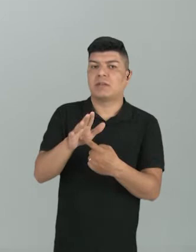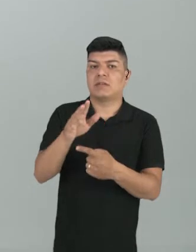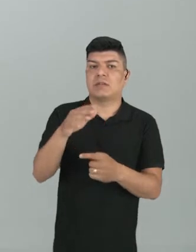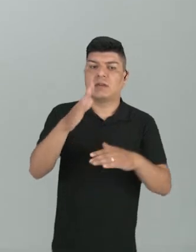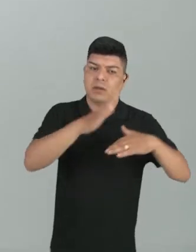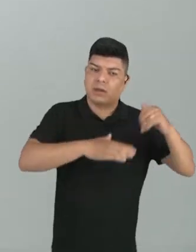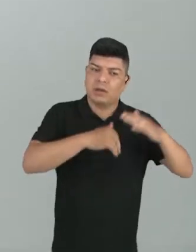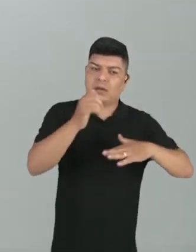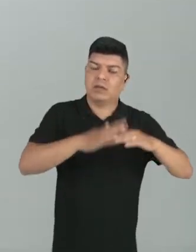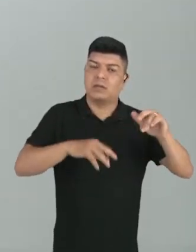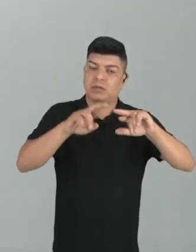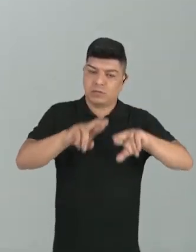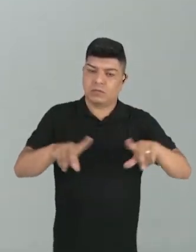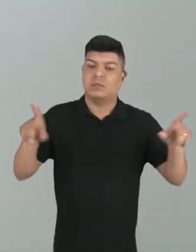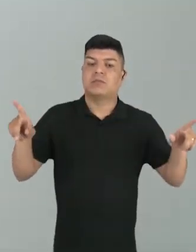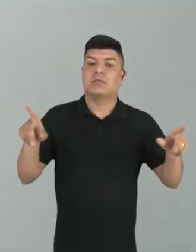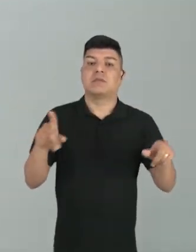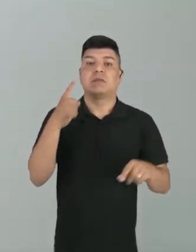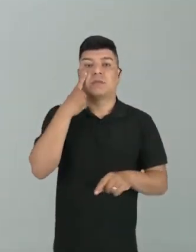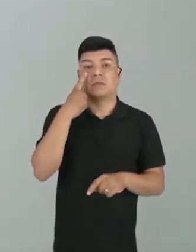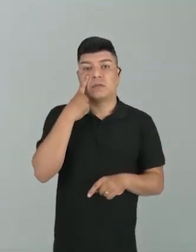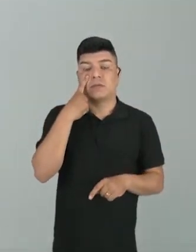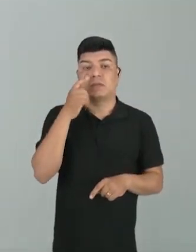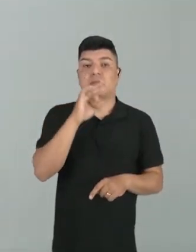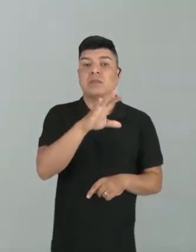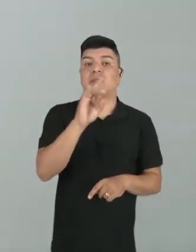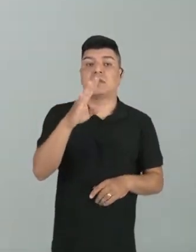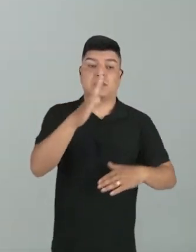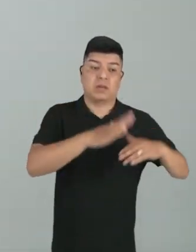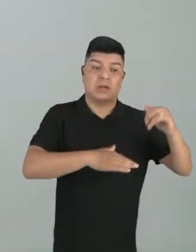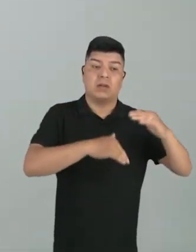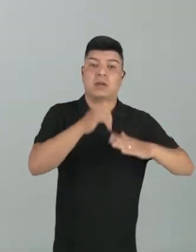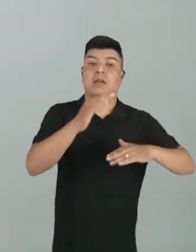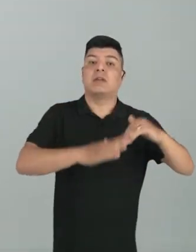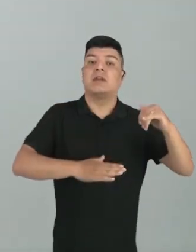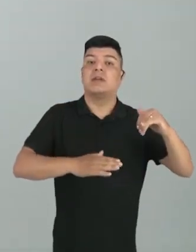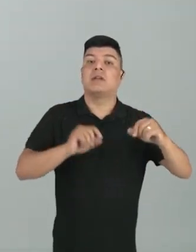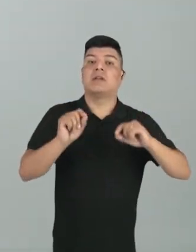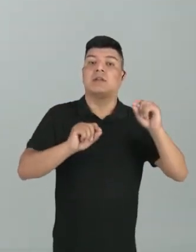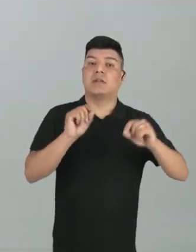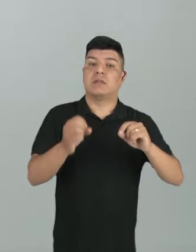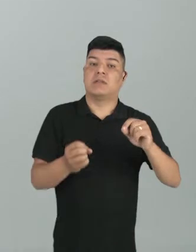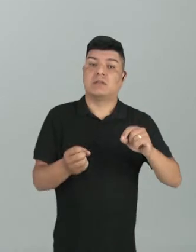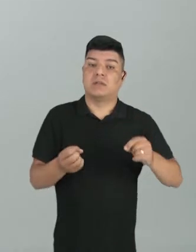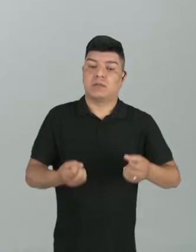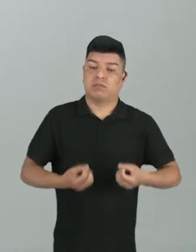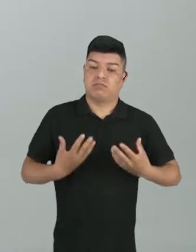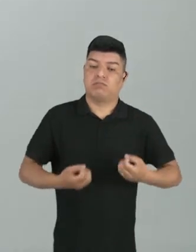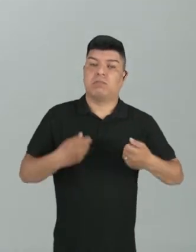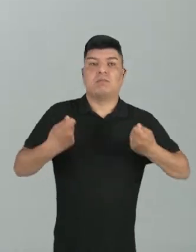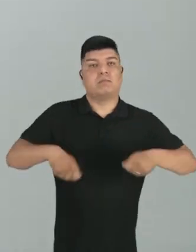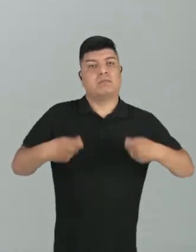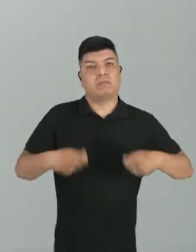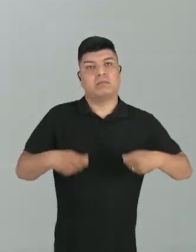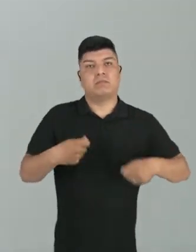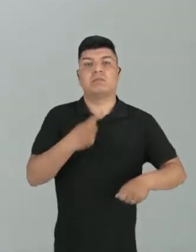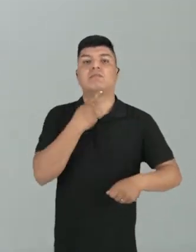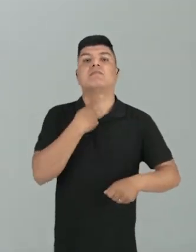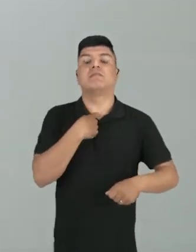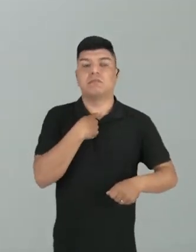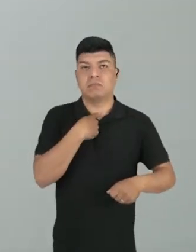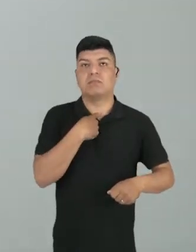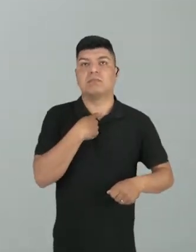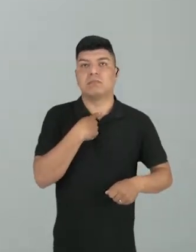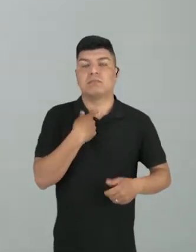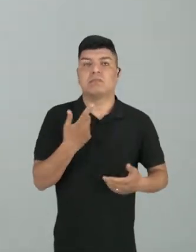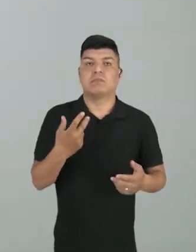profissões distintas, tendo em vista que cada profissão emana as suas necessidades, emana as